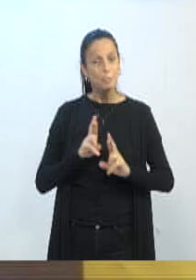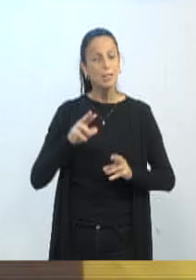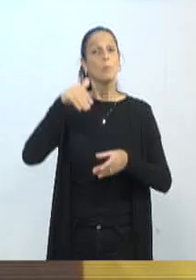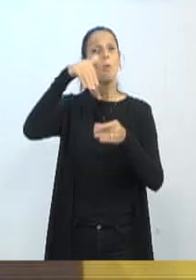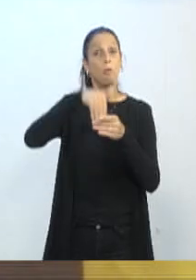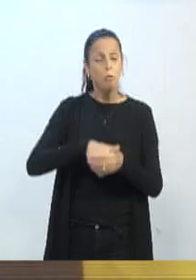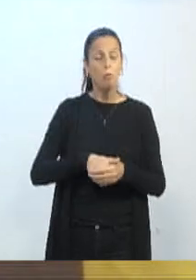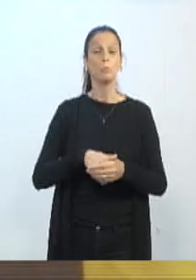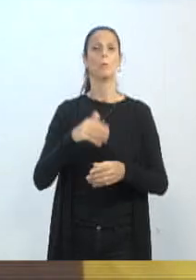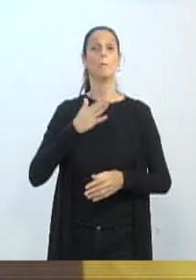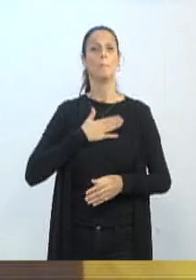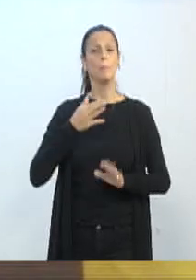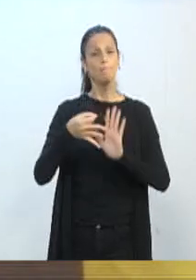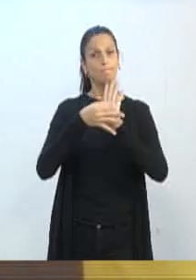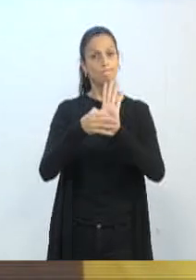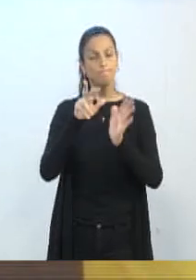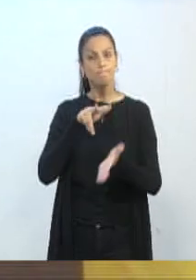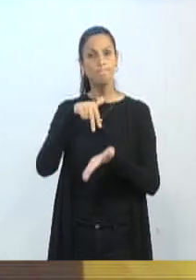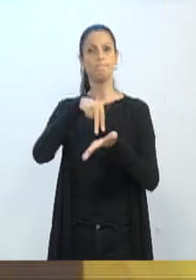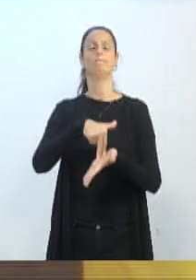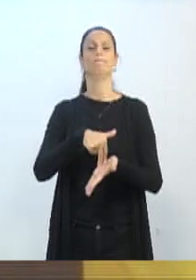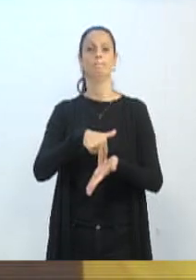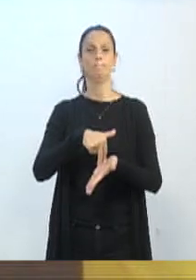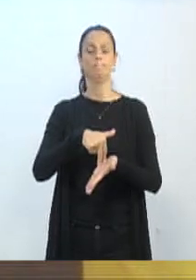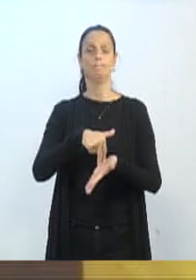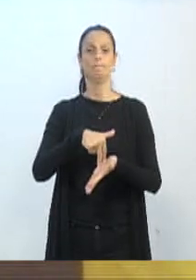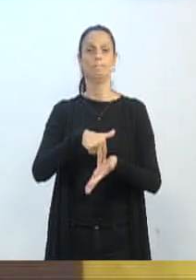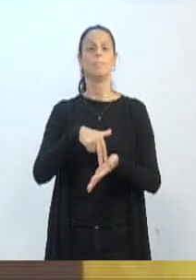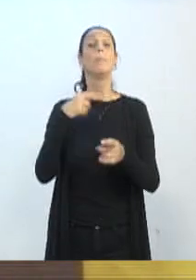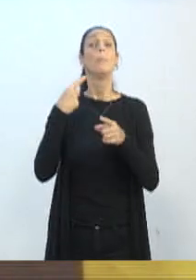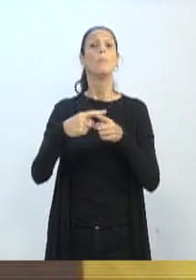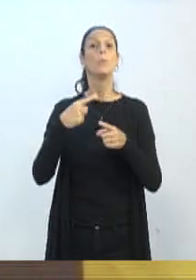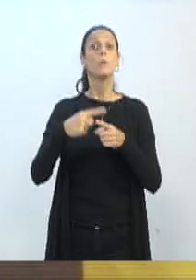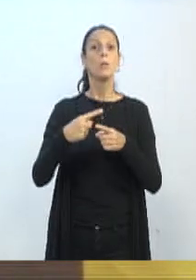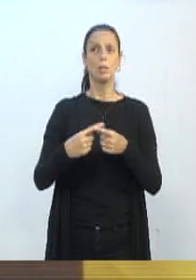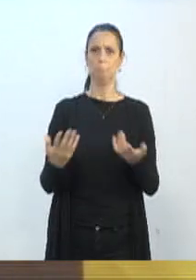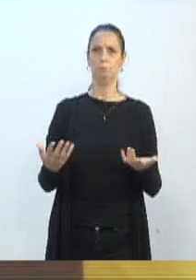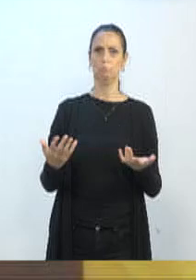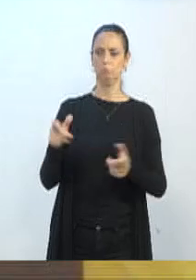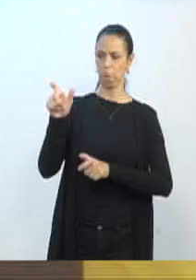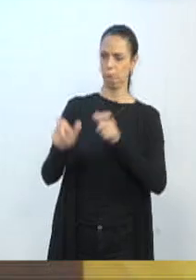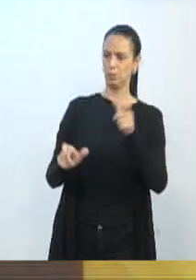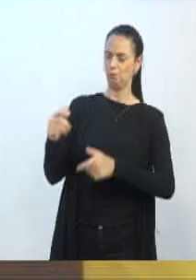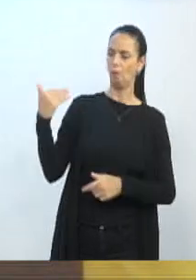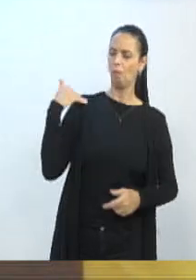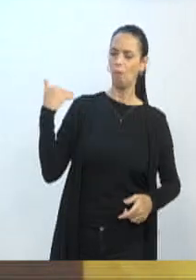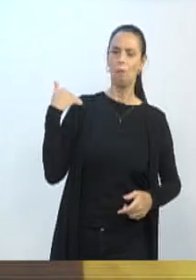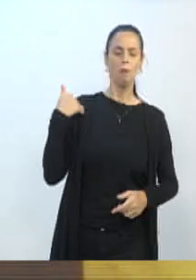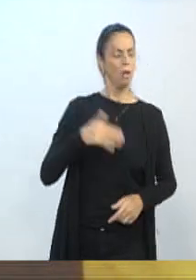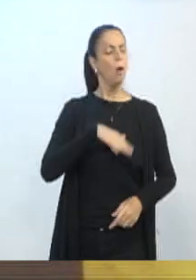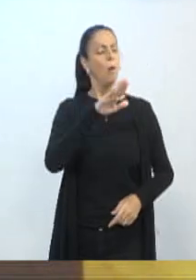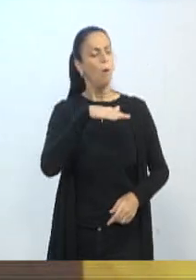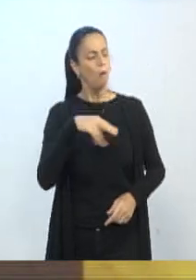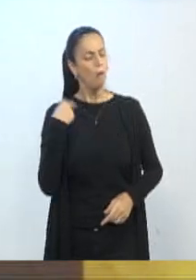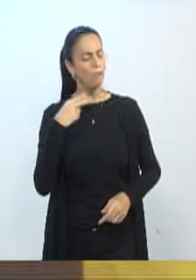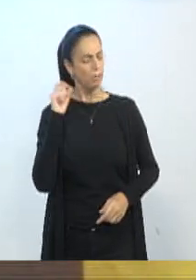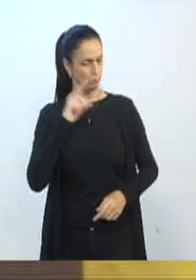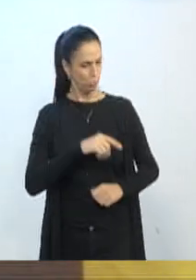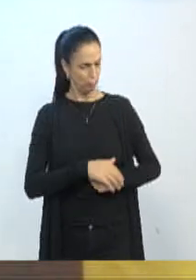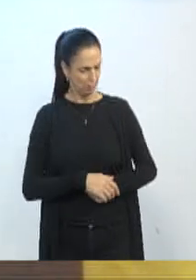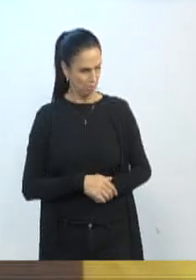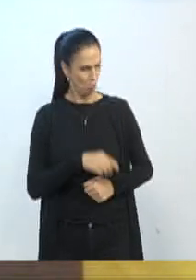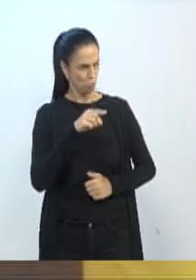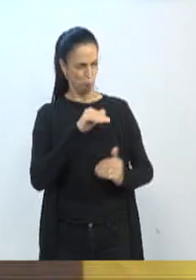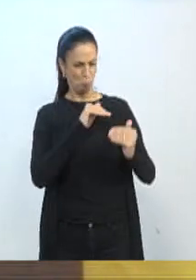Então o meu posicionamento Presidente é este porque vieram para mim dizer peladão Maurício Você